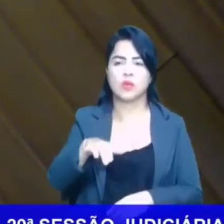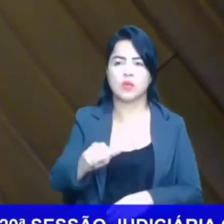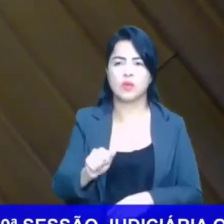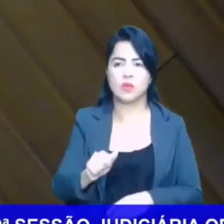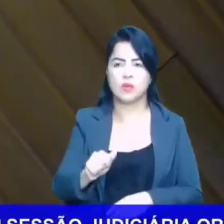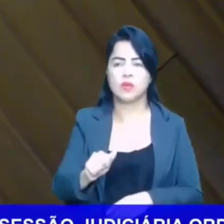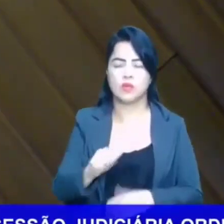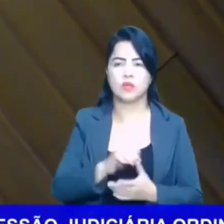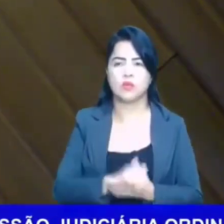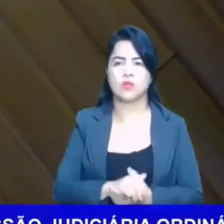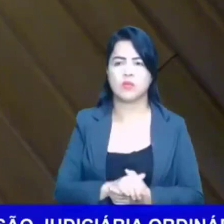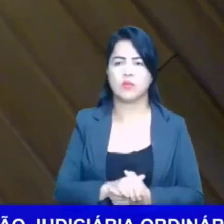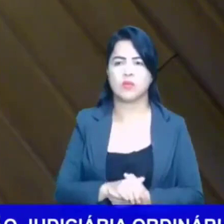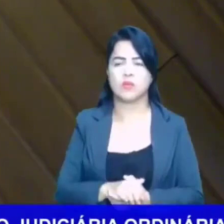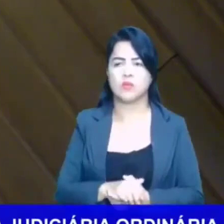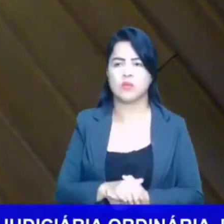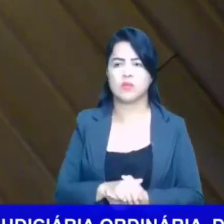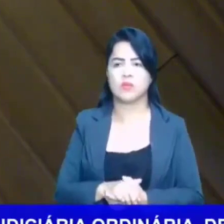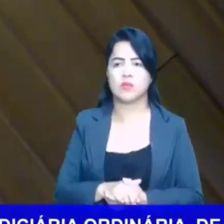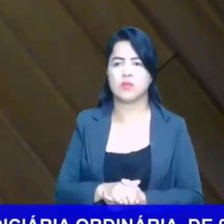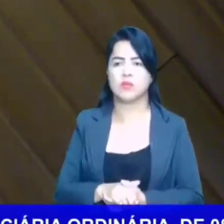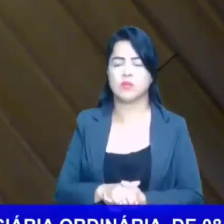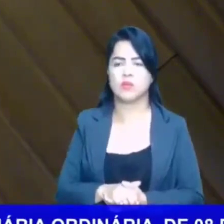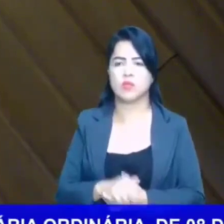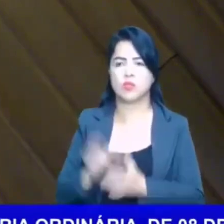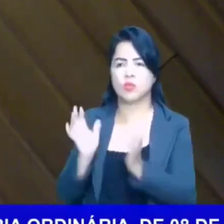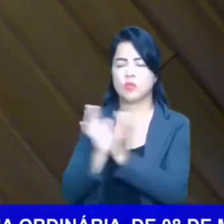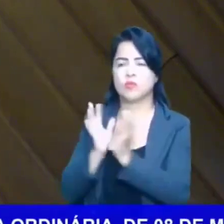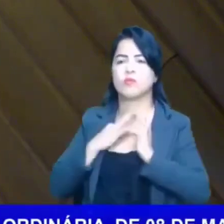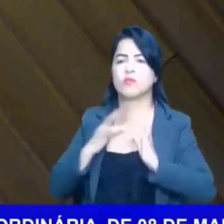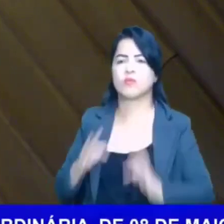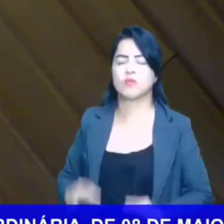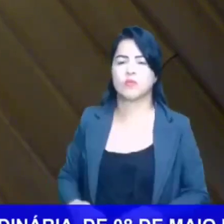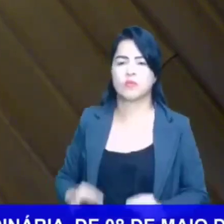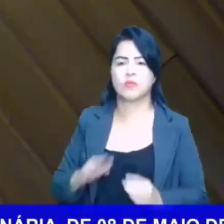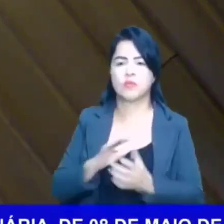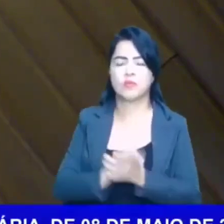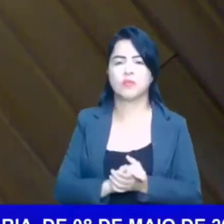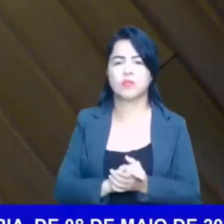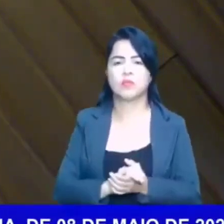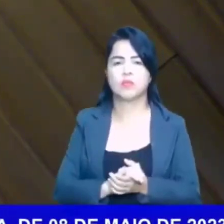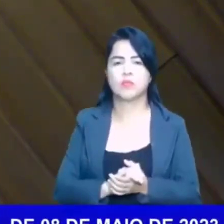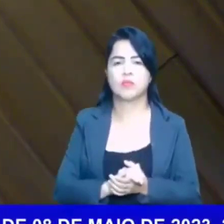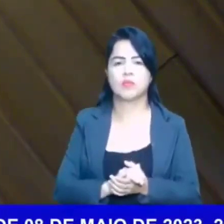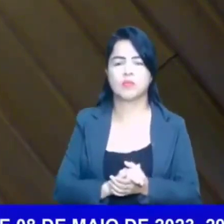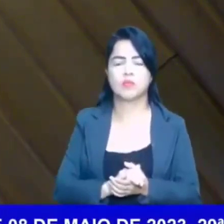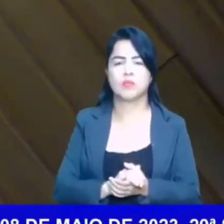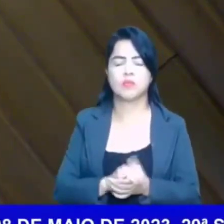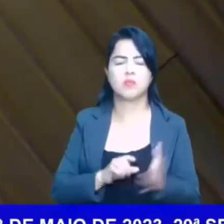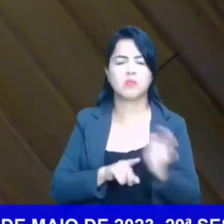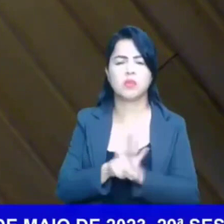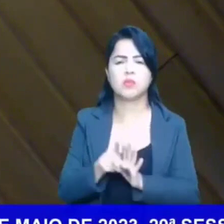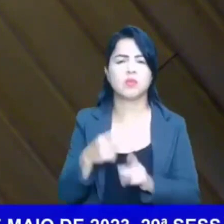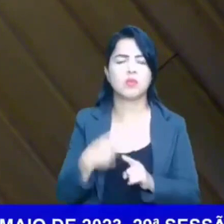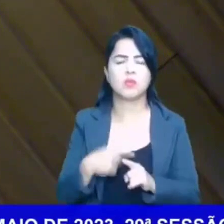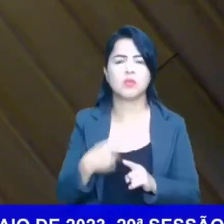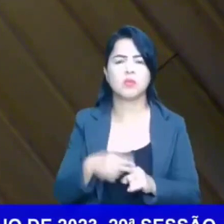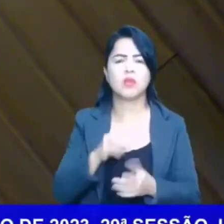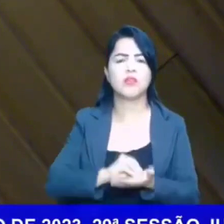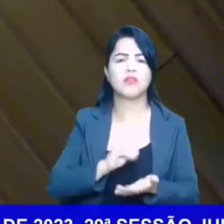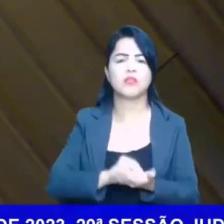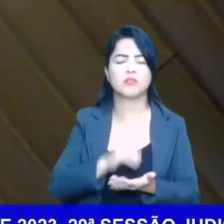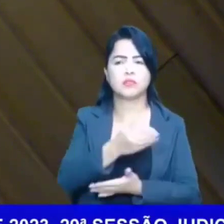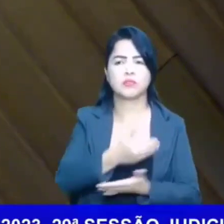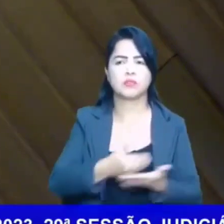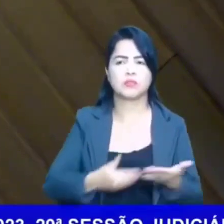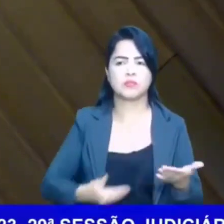celular. O órgão técnico, na CEP, questionou a ausência da apresentação da nota